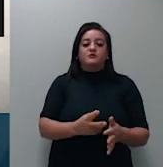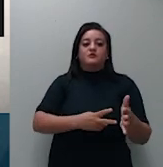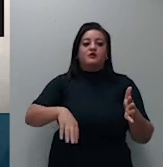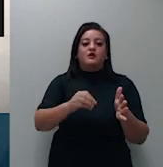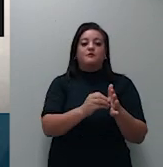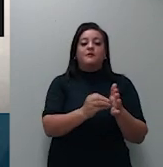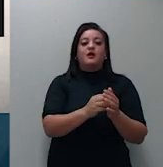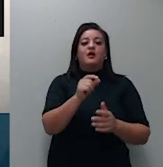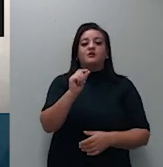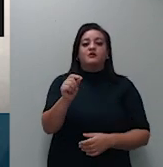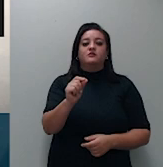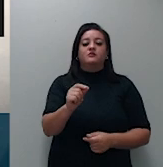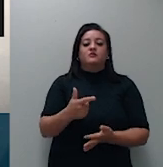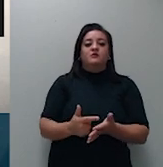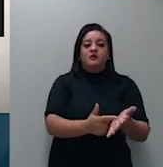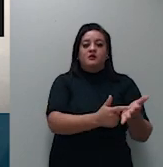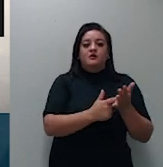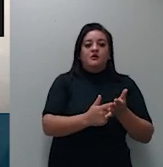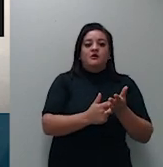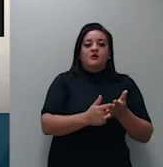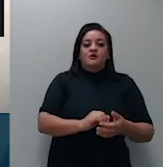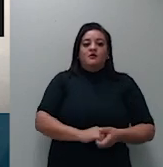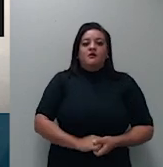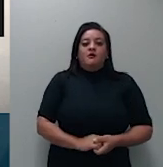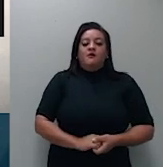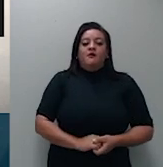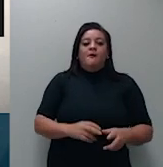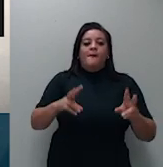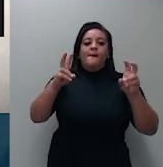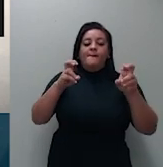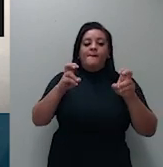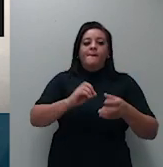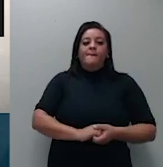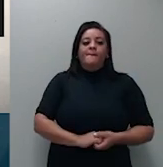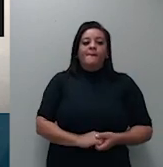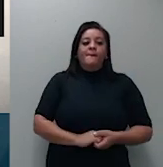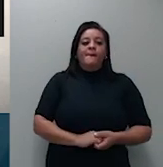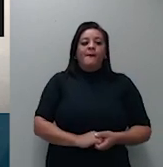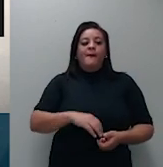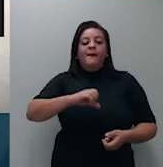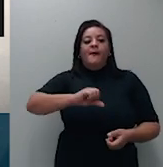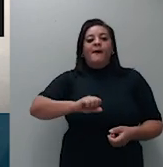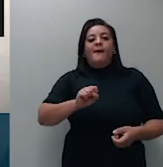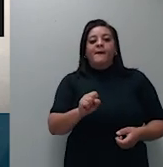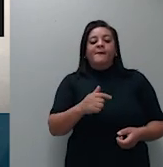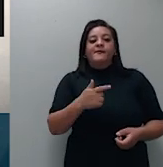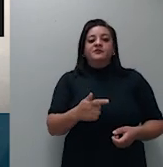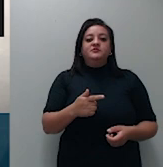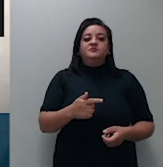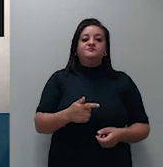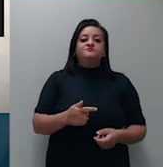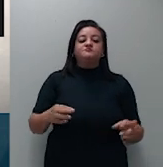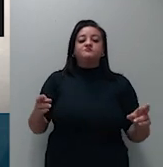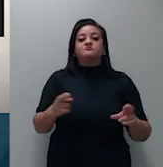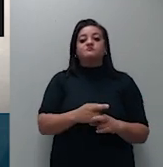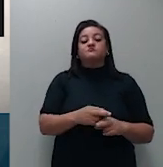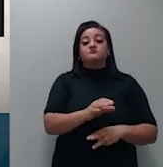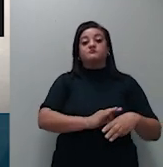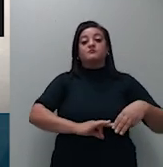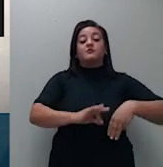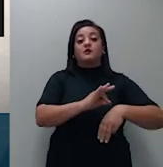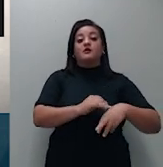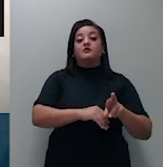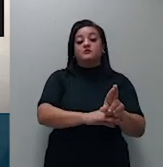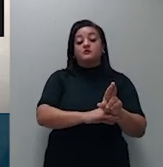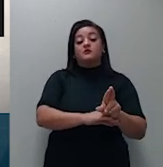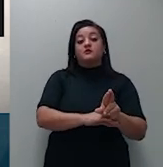acórdão esse tema 987 está sob a relatoria encontra-se sob a